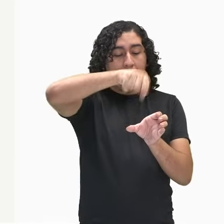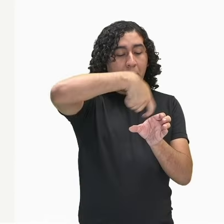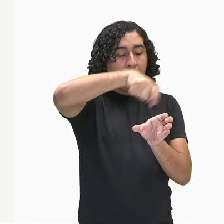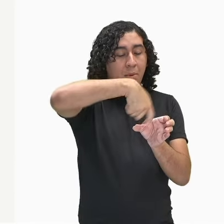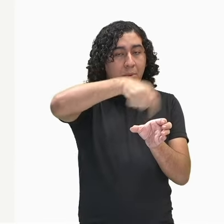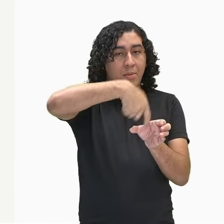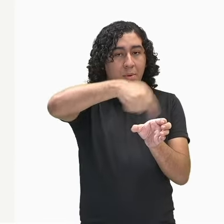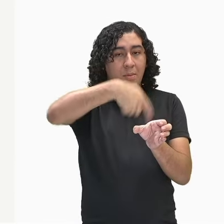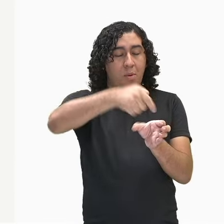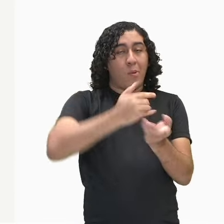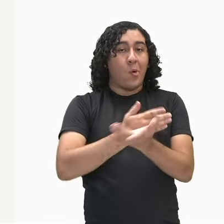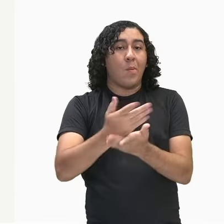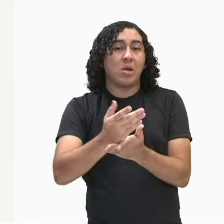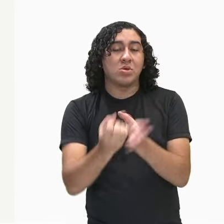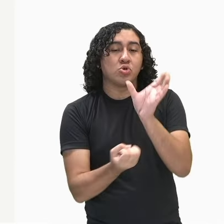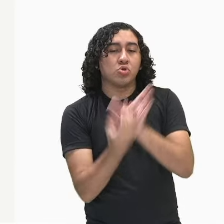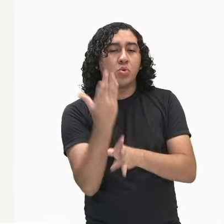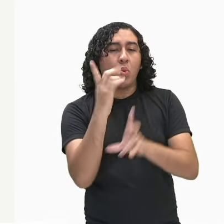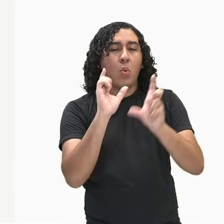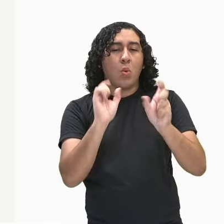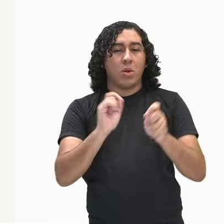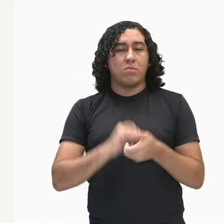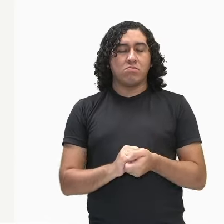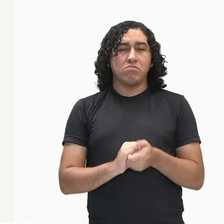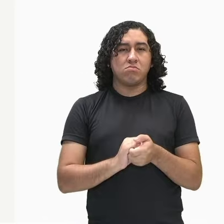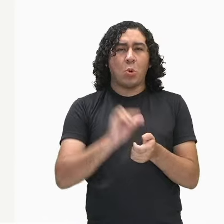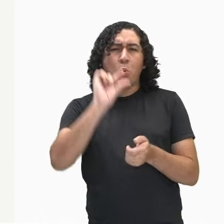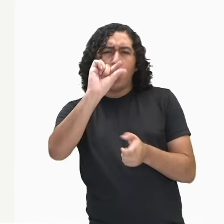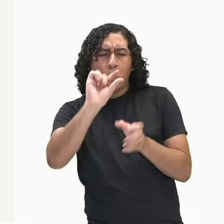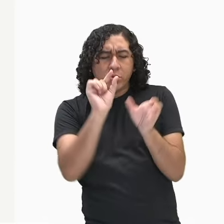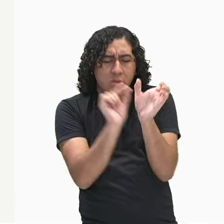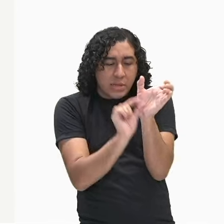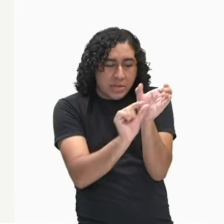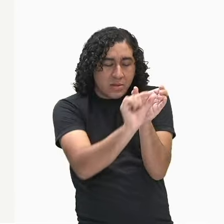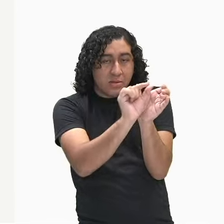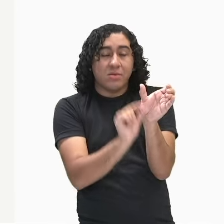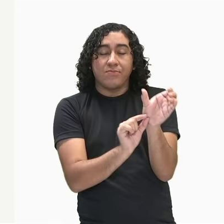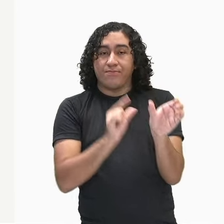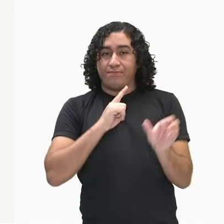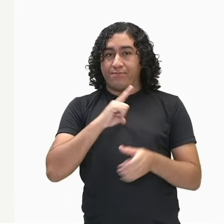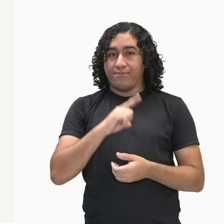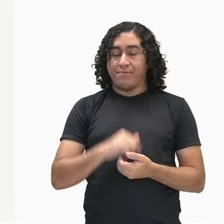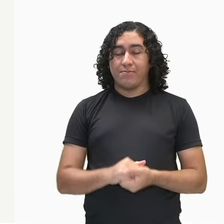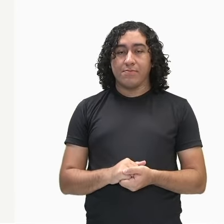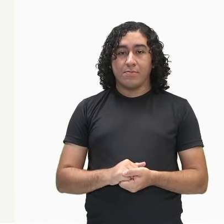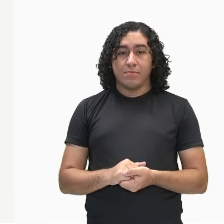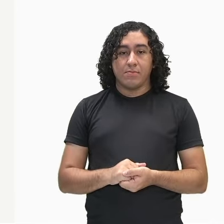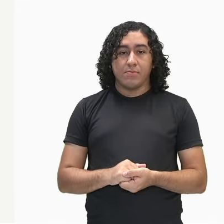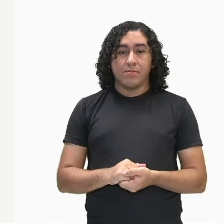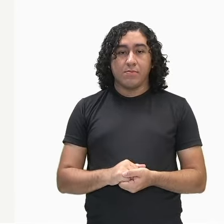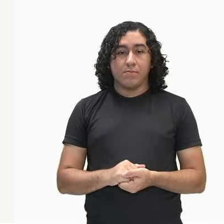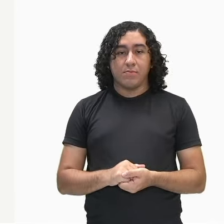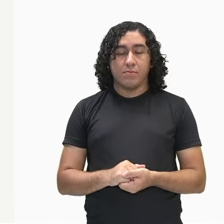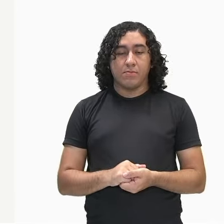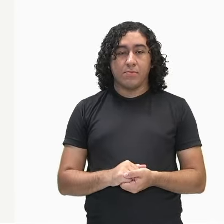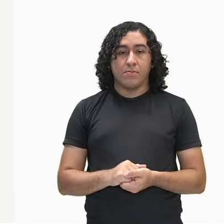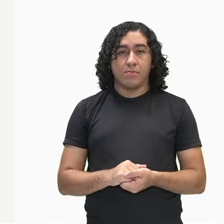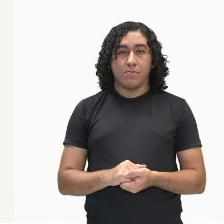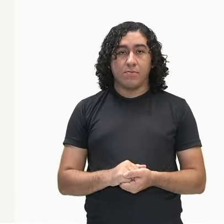aparecer uns sólidos cristalinos aqui, que eles vão ao fundo, então